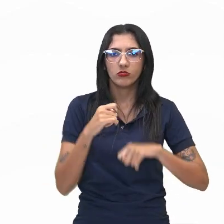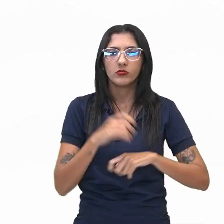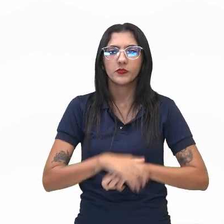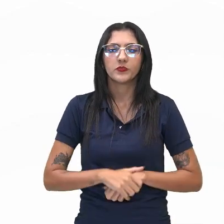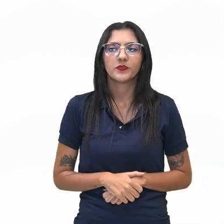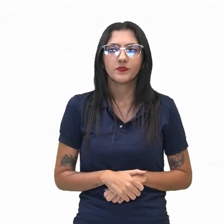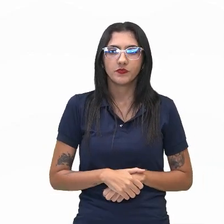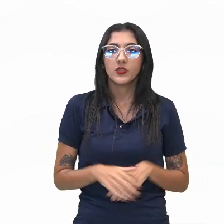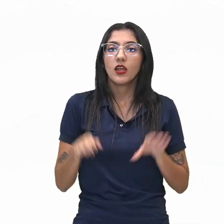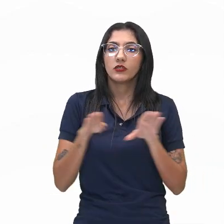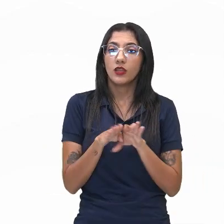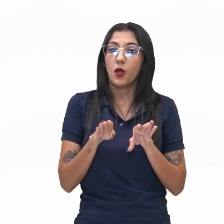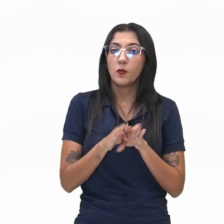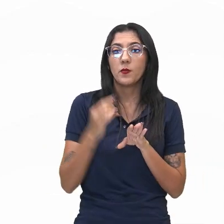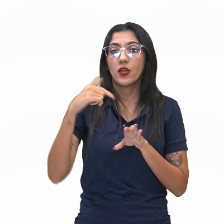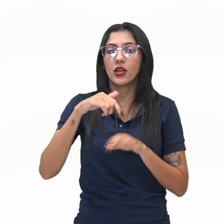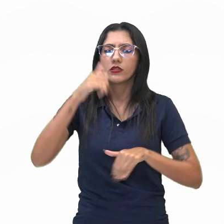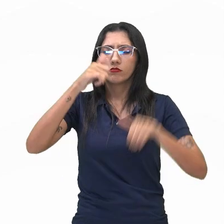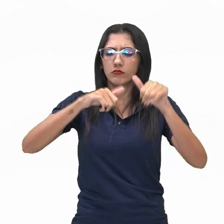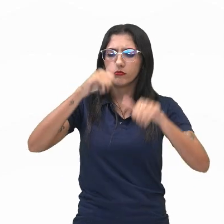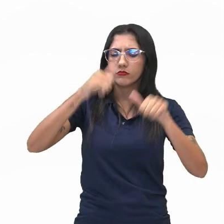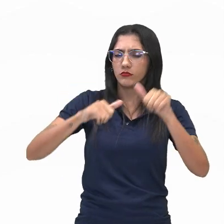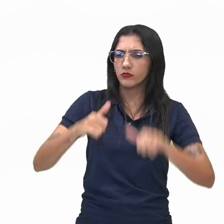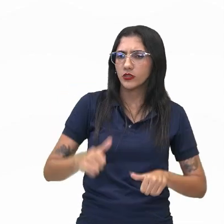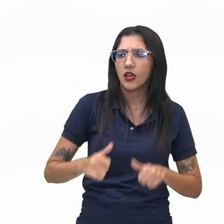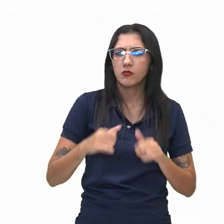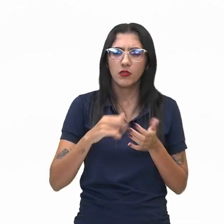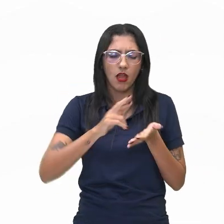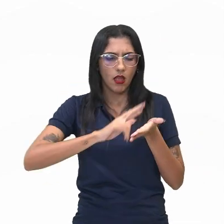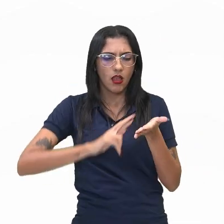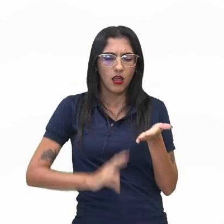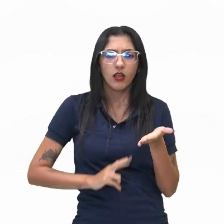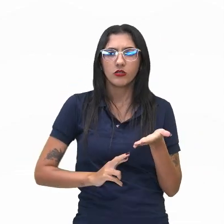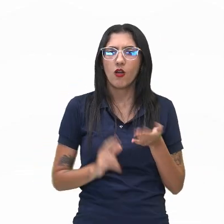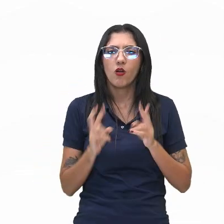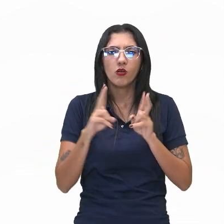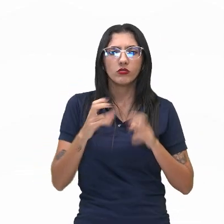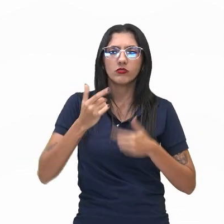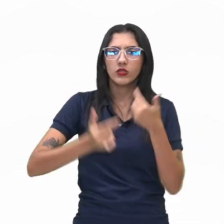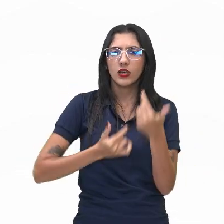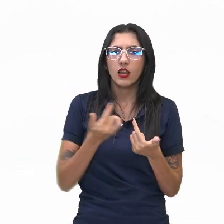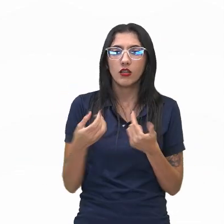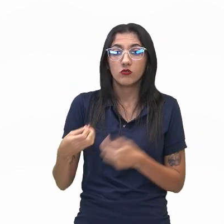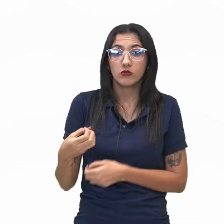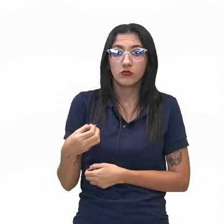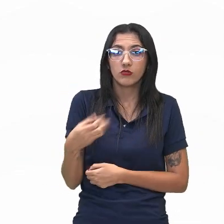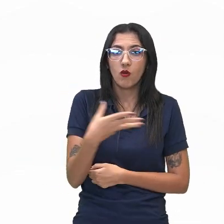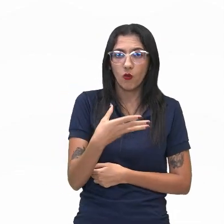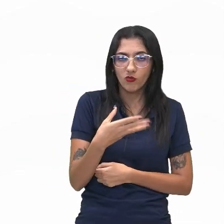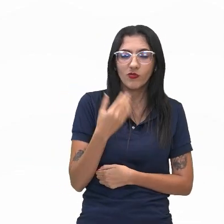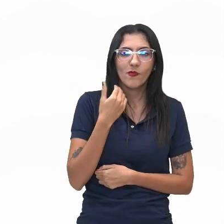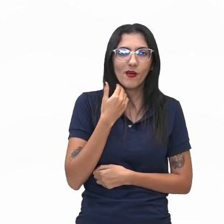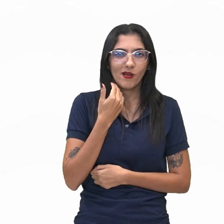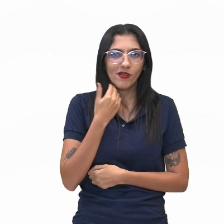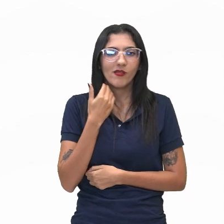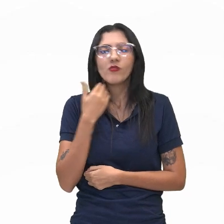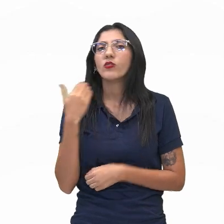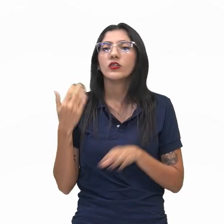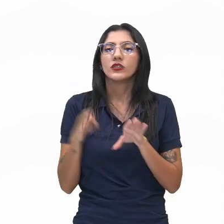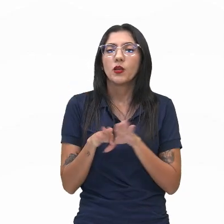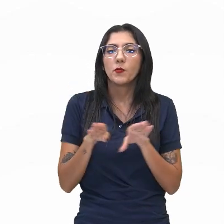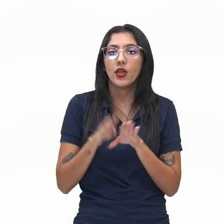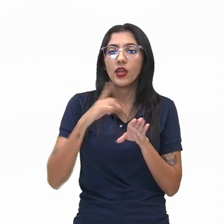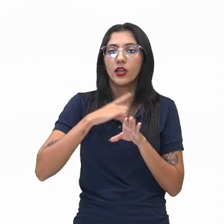também analisaram nessa reunião relatórios sobre os trabalhos do novo Banco de Desenvolvimento e também do